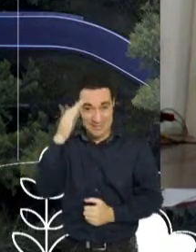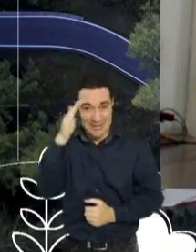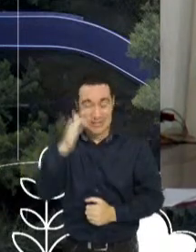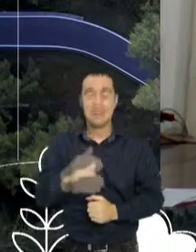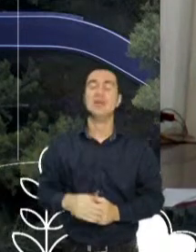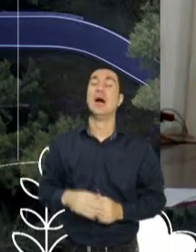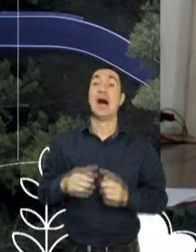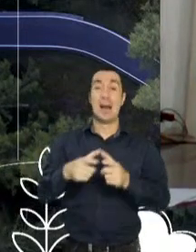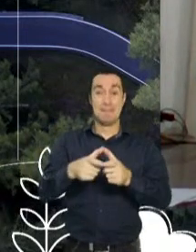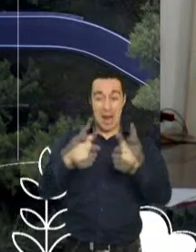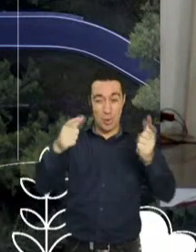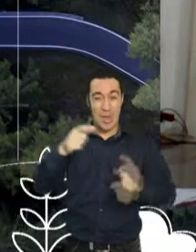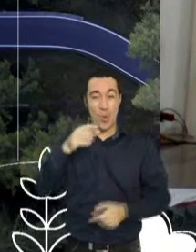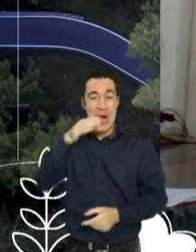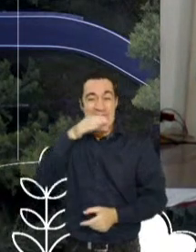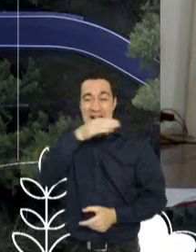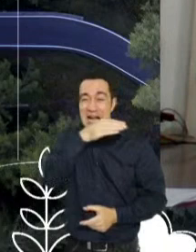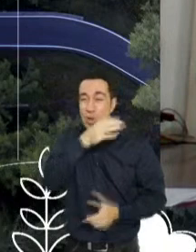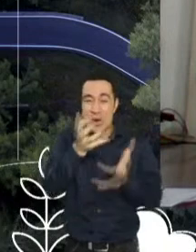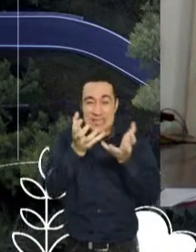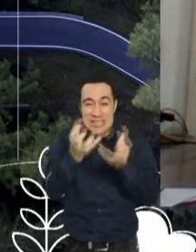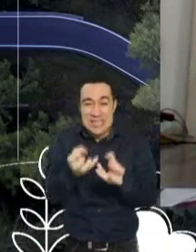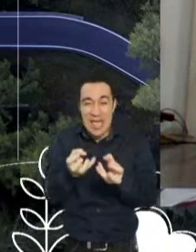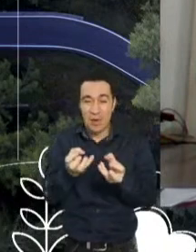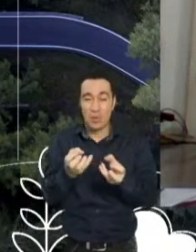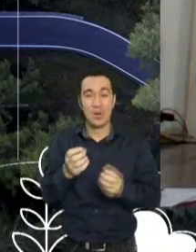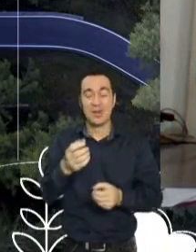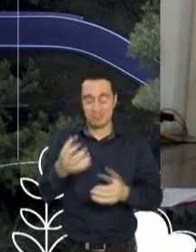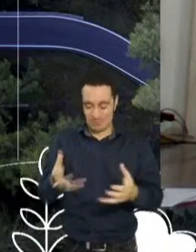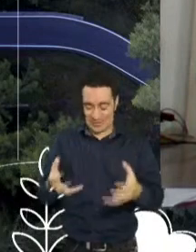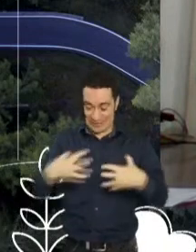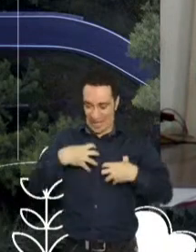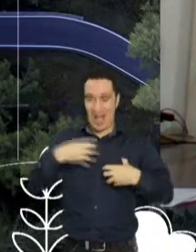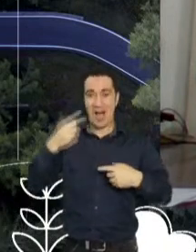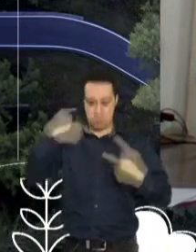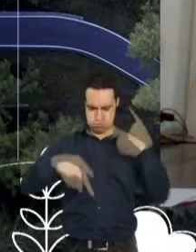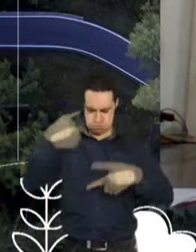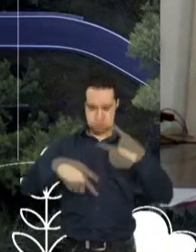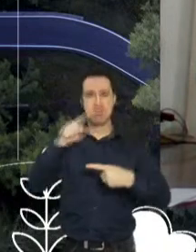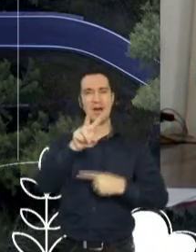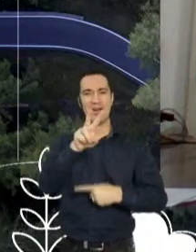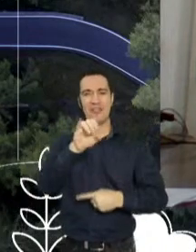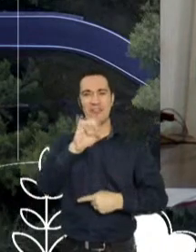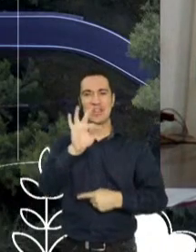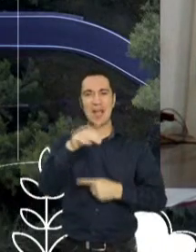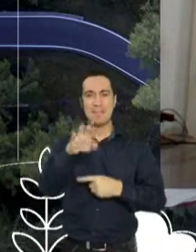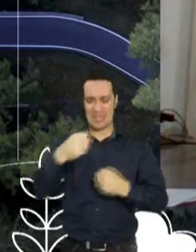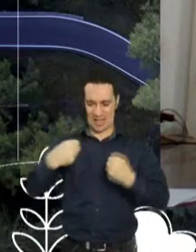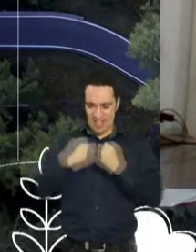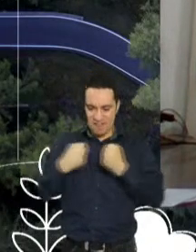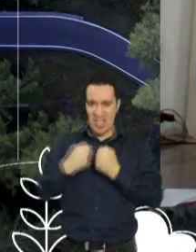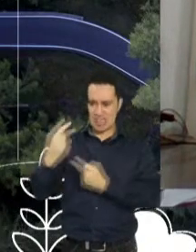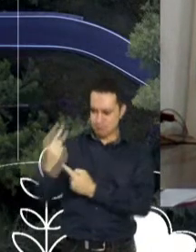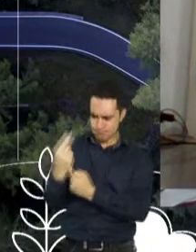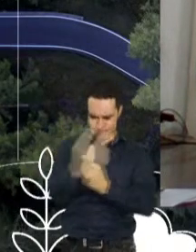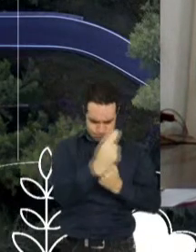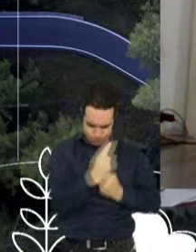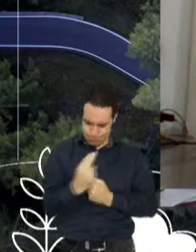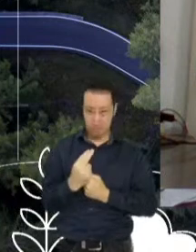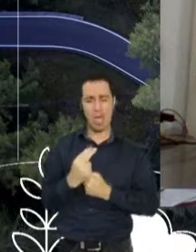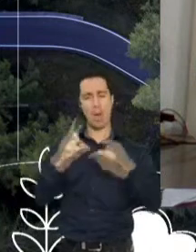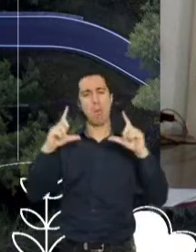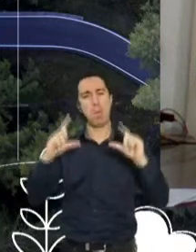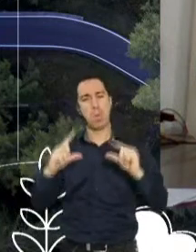Geralmente, o calor seco nos desidrata, fazendo com que os mecanismos de defesa respiratória e contra